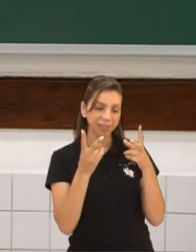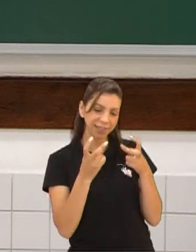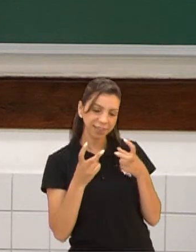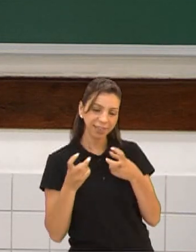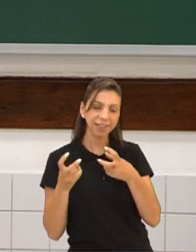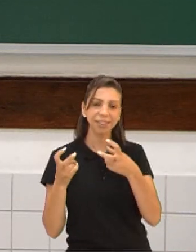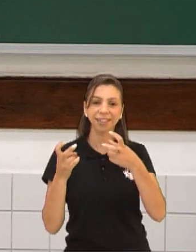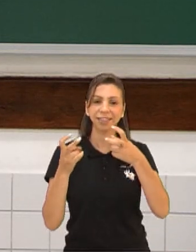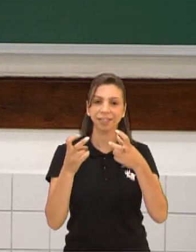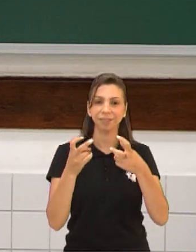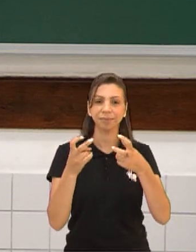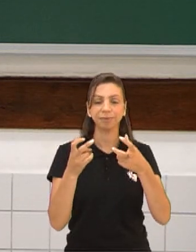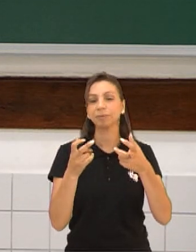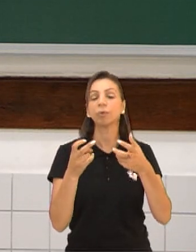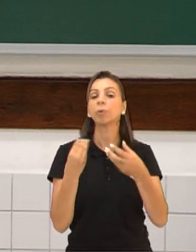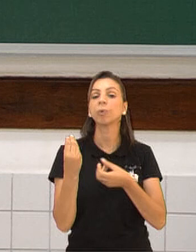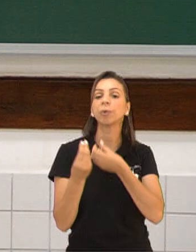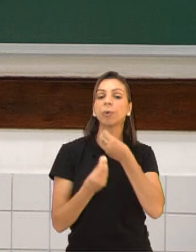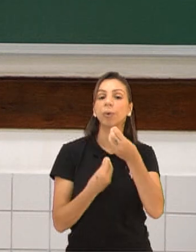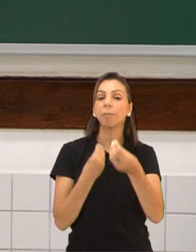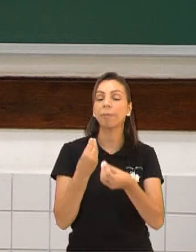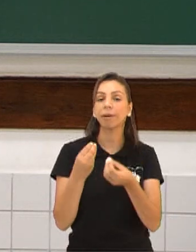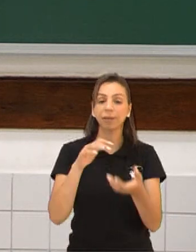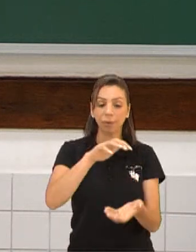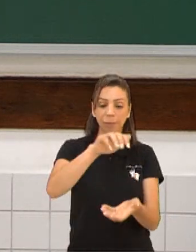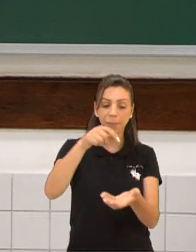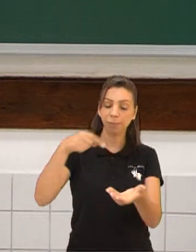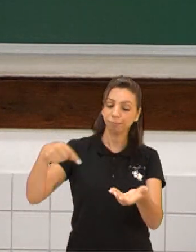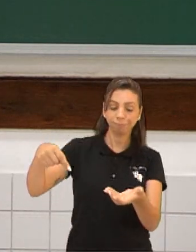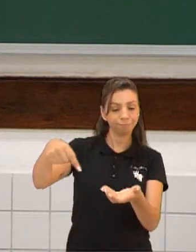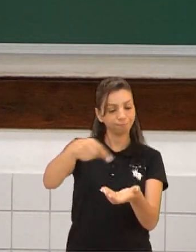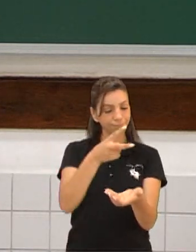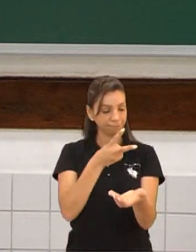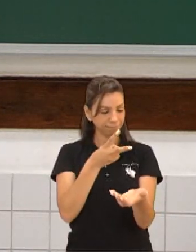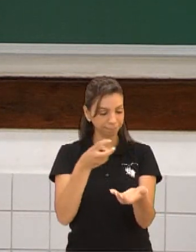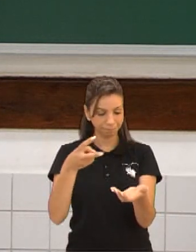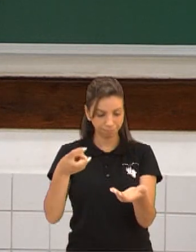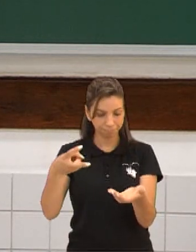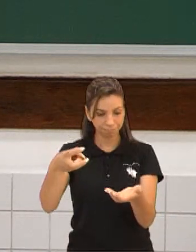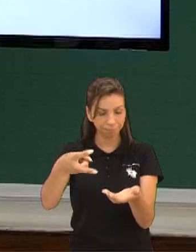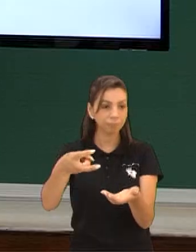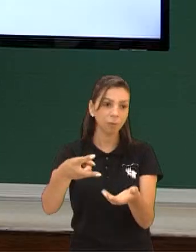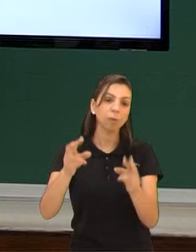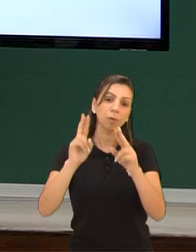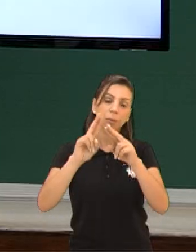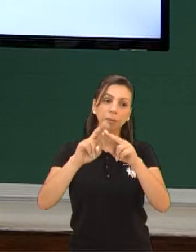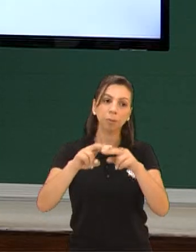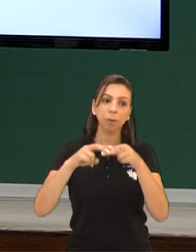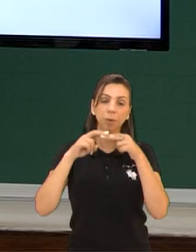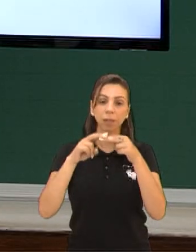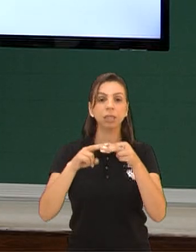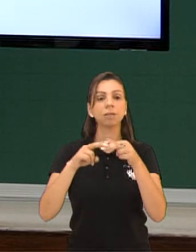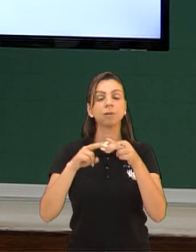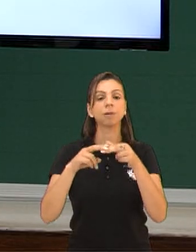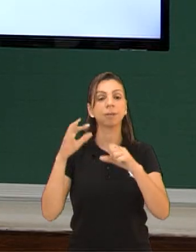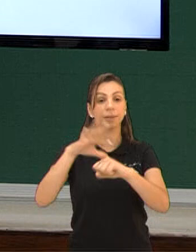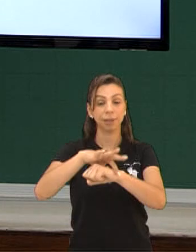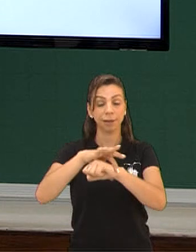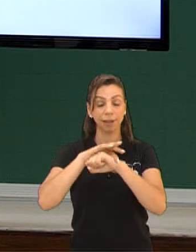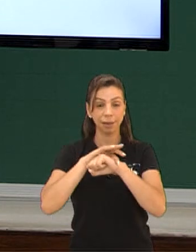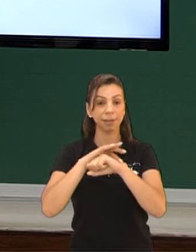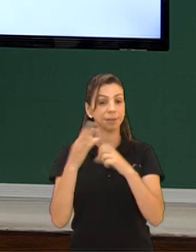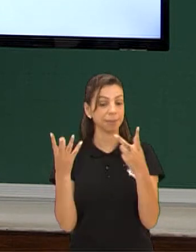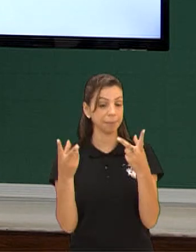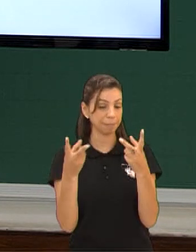observar, né, a condição do mundo à nossa volta. Então, por isso que a condição que nos garante